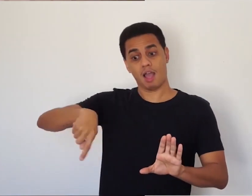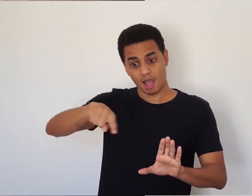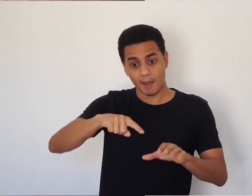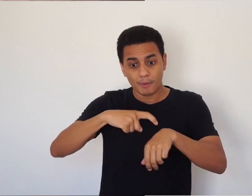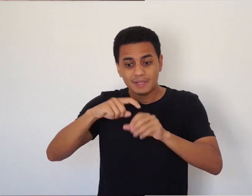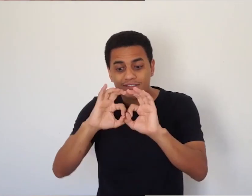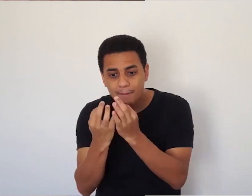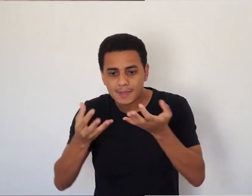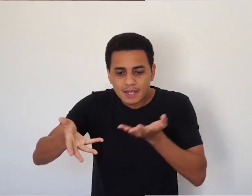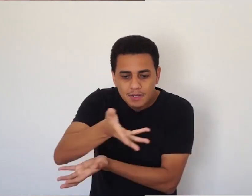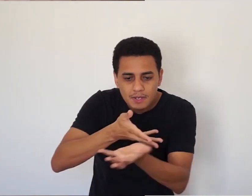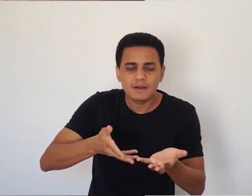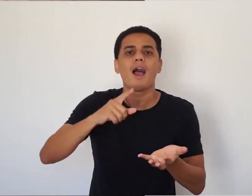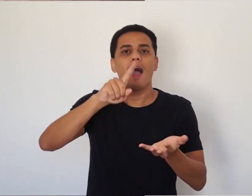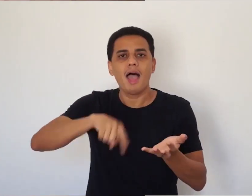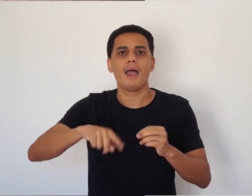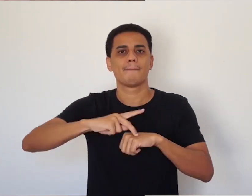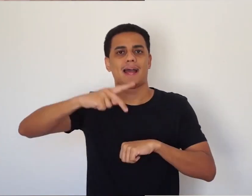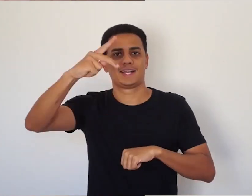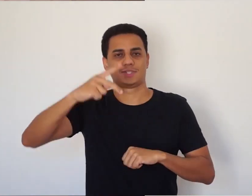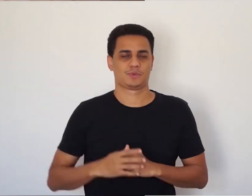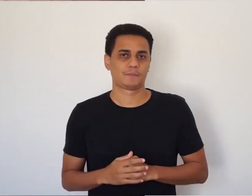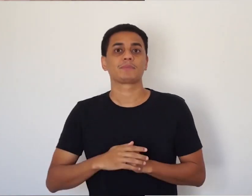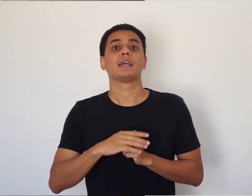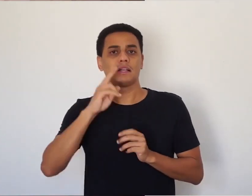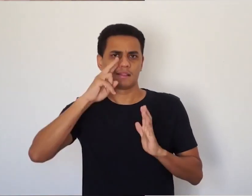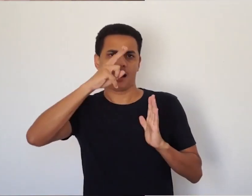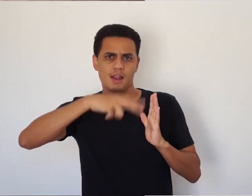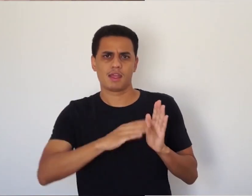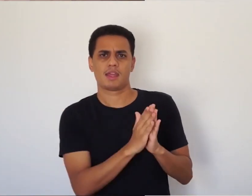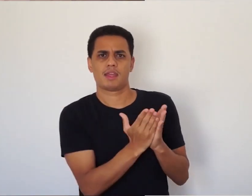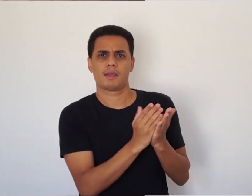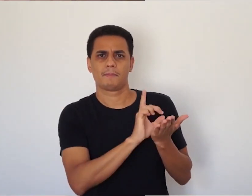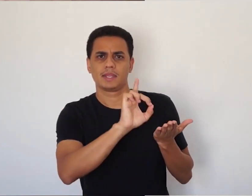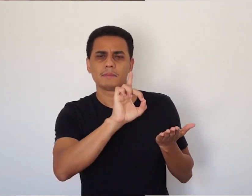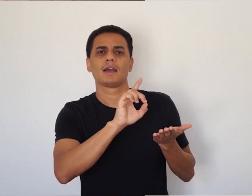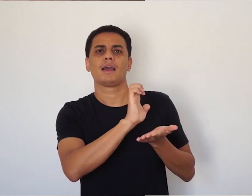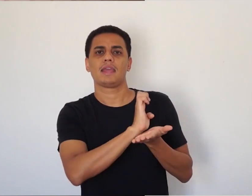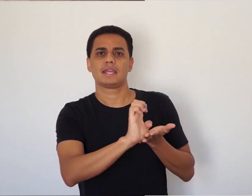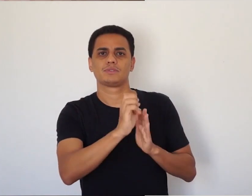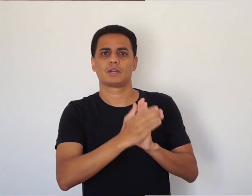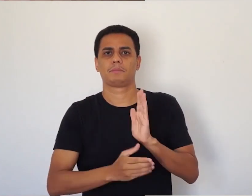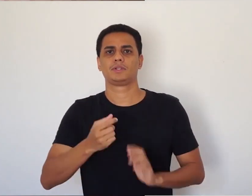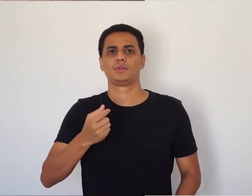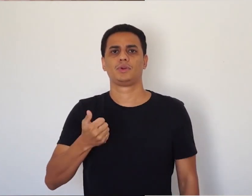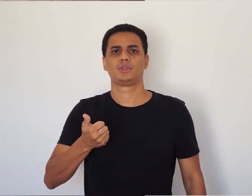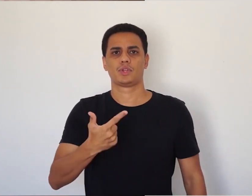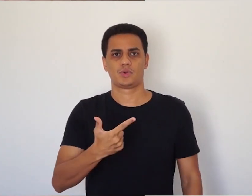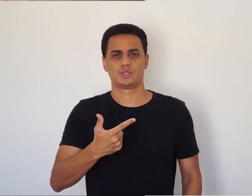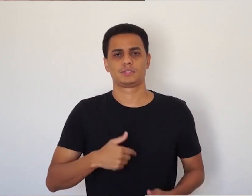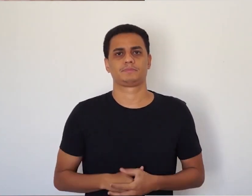de Páscoa. Eu queria então ler uma passagem bíblica que está lá, o registro da primeira Páscoa, em Êxodo 12, com você. Diz